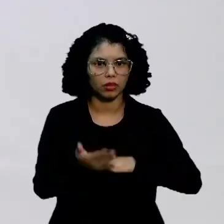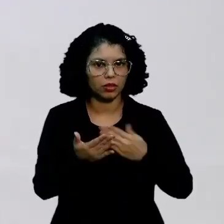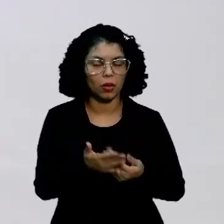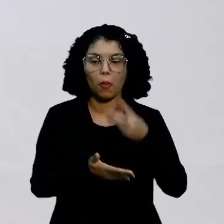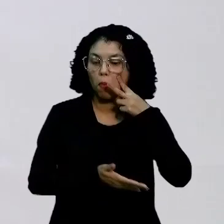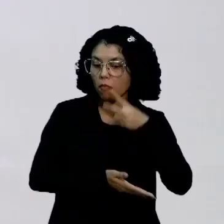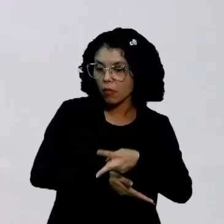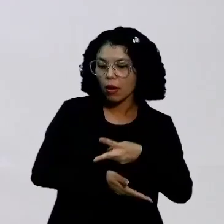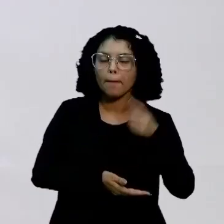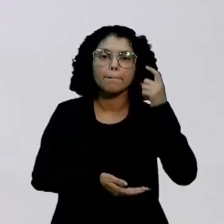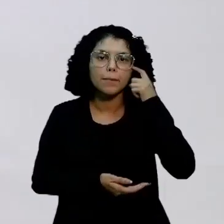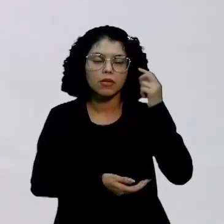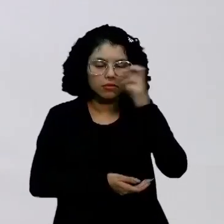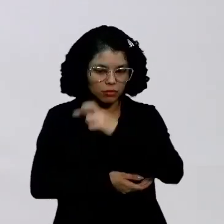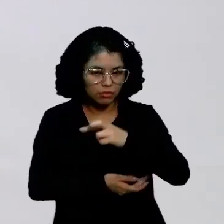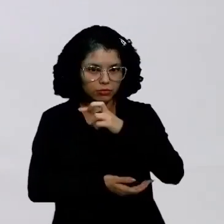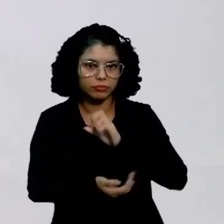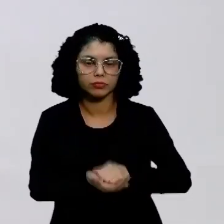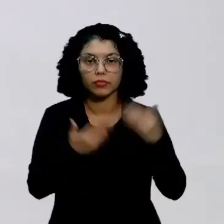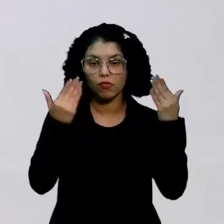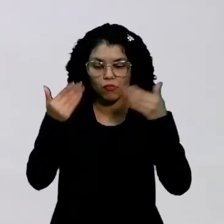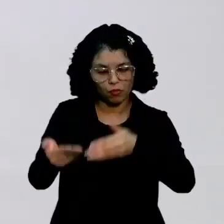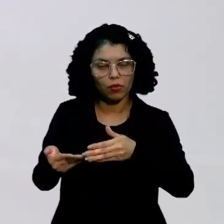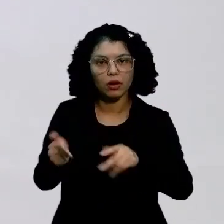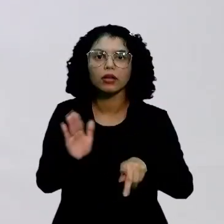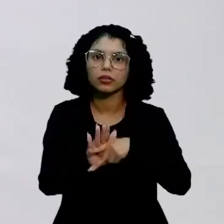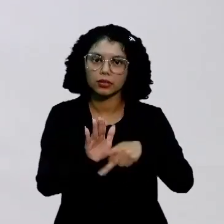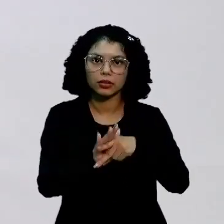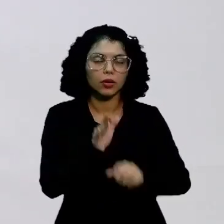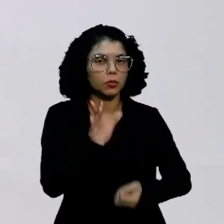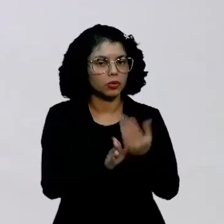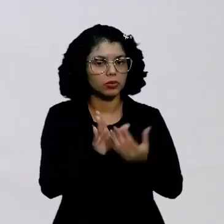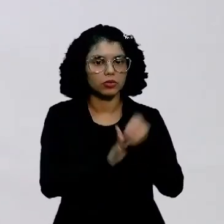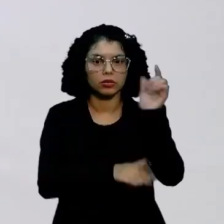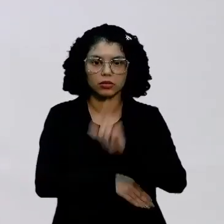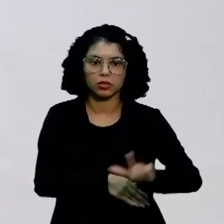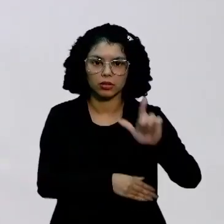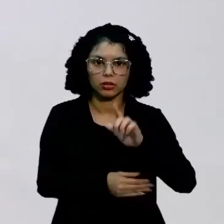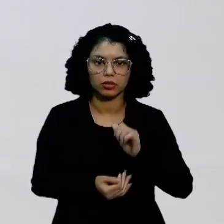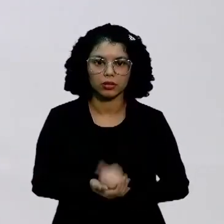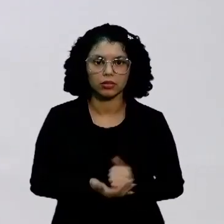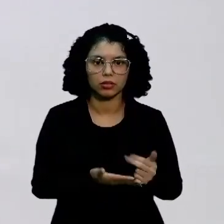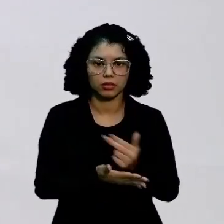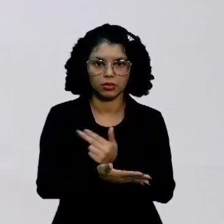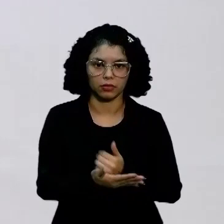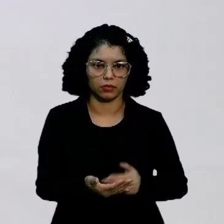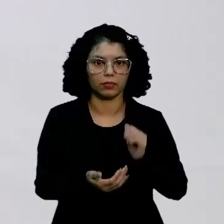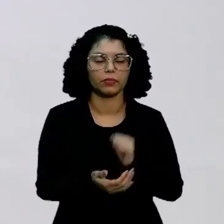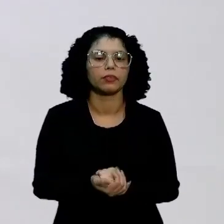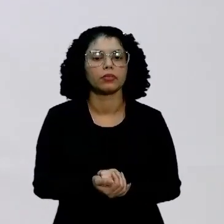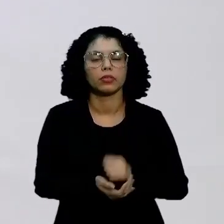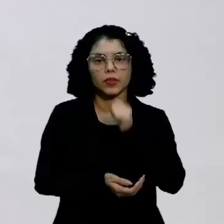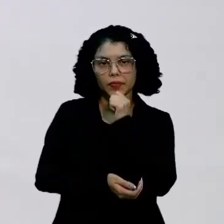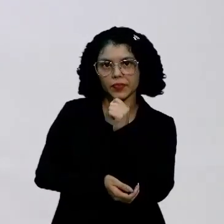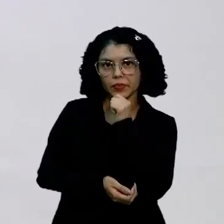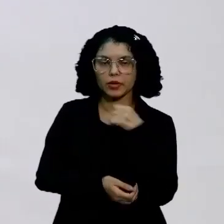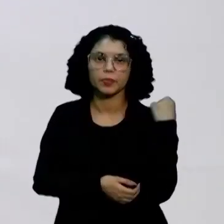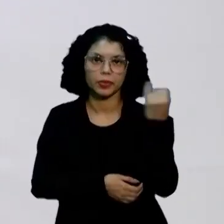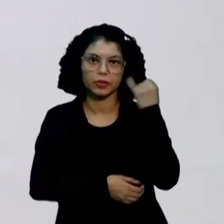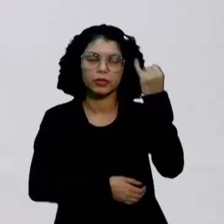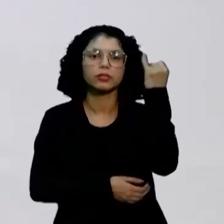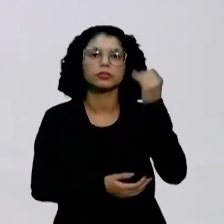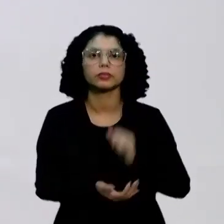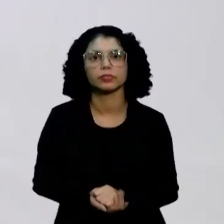interpreta, analisa e foca em uma produção literária ou em uma arte, tá? Então, o subjetivismo ele é muito